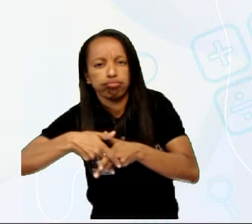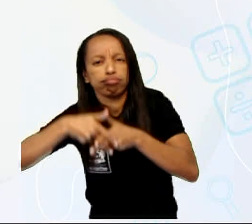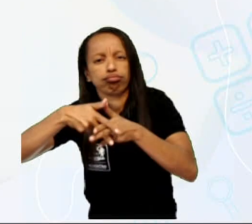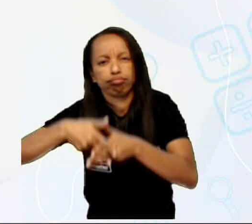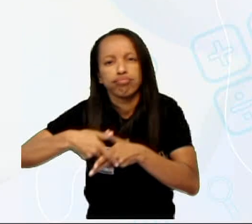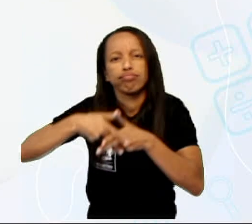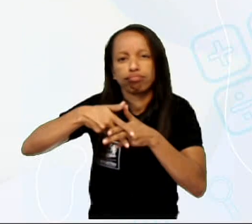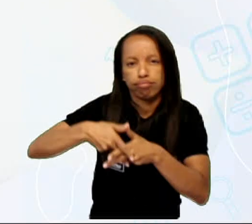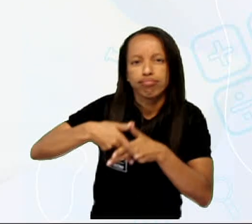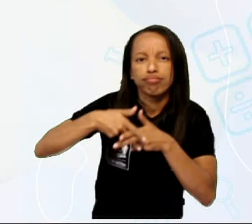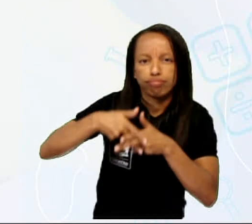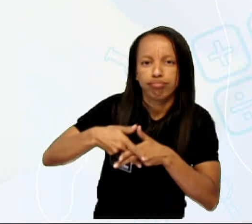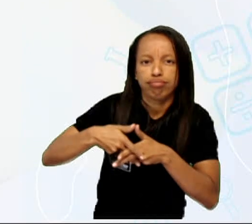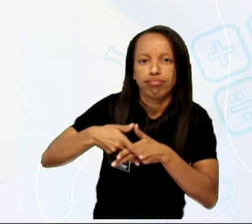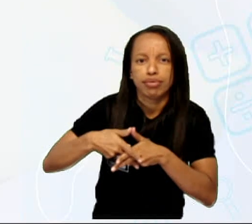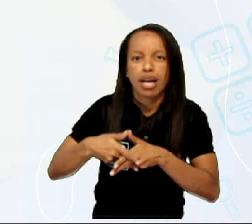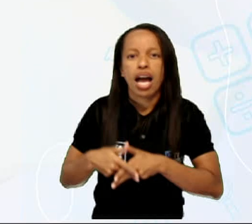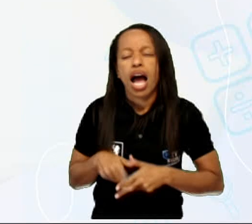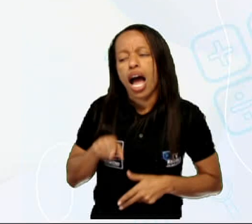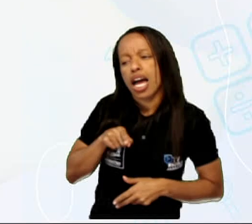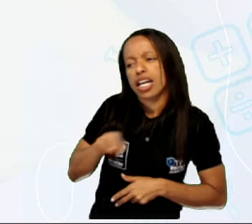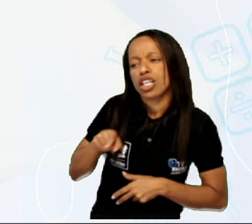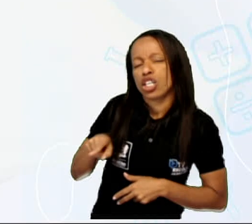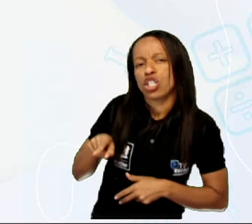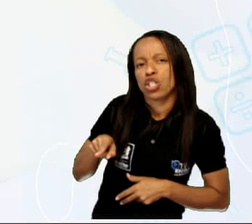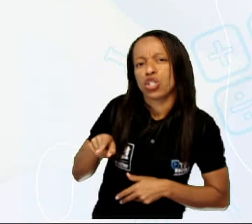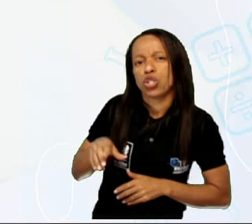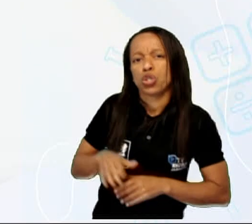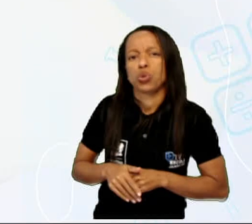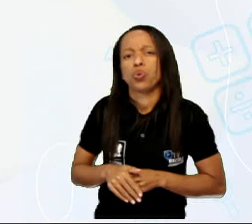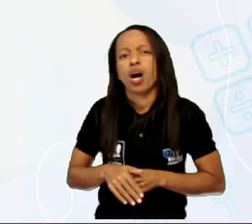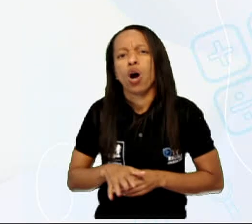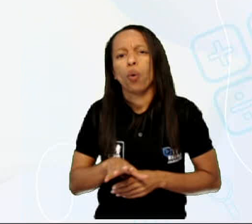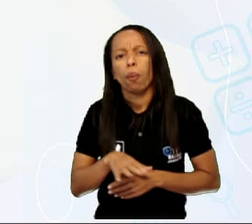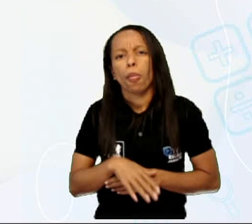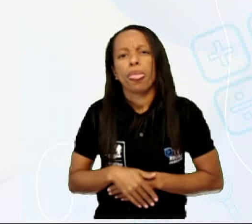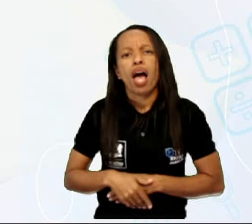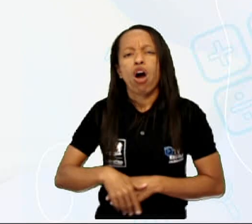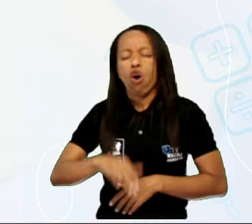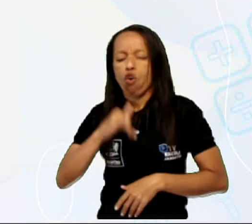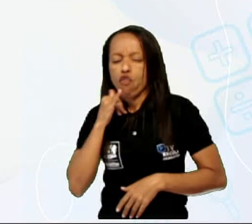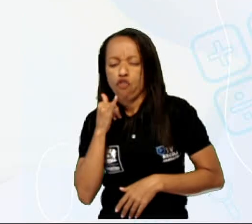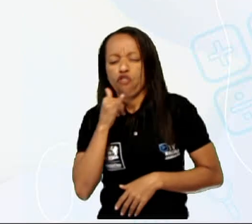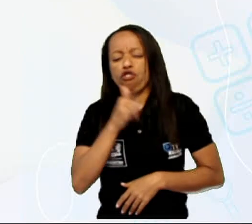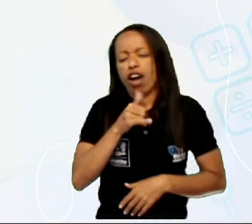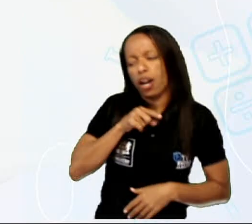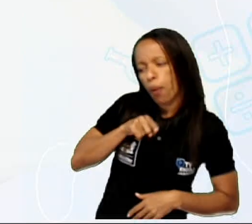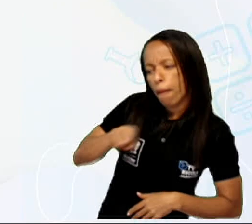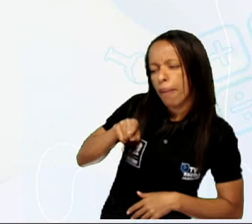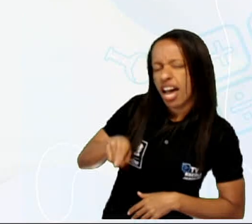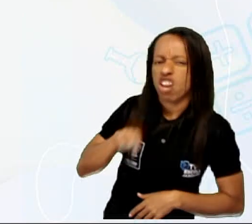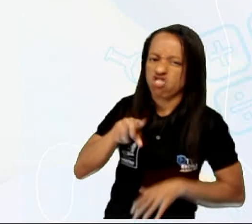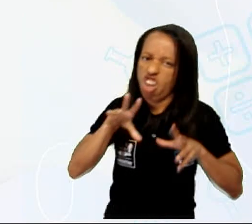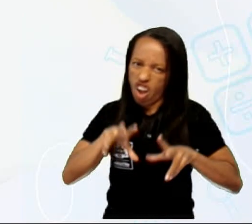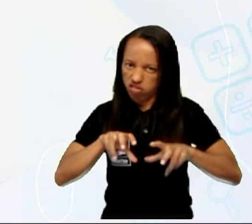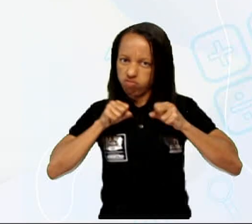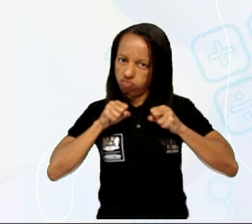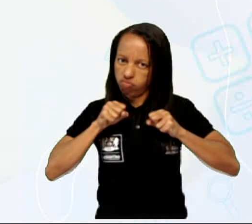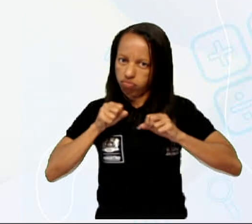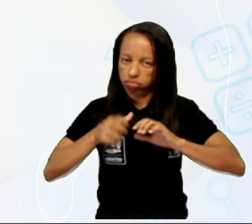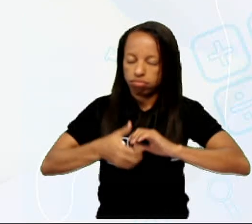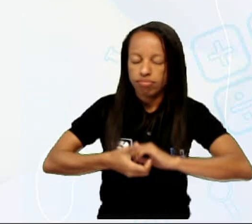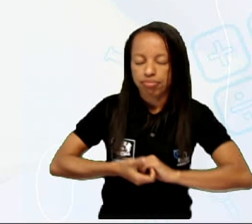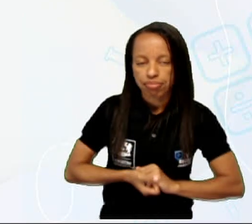quase que morre afogado. Voltou e disse ao menino: "Você é um desgraçado." João Grilo foi ver o gado